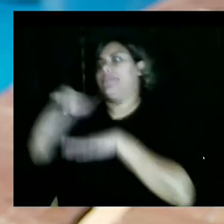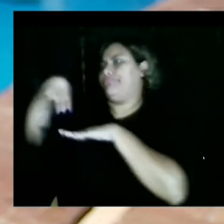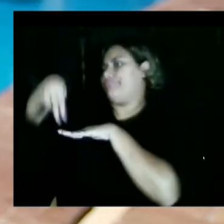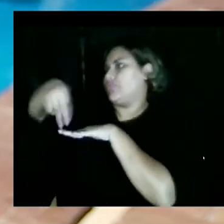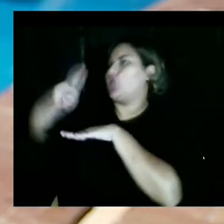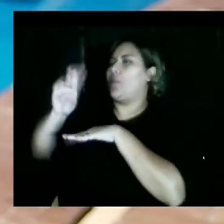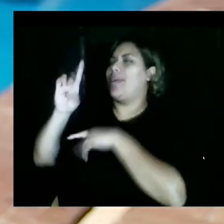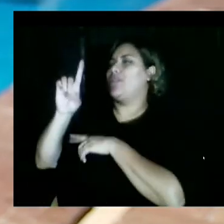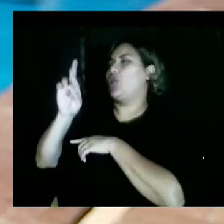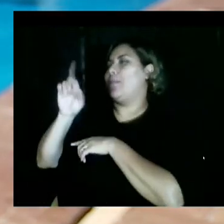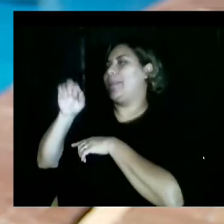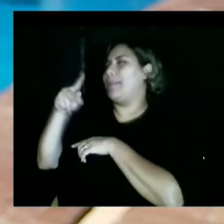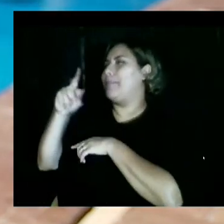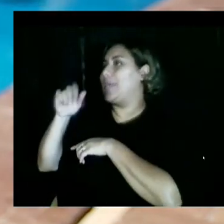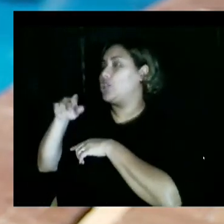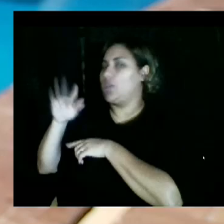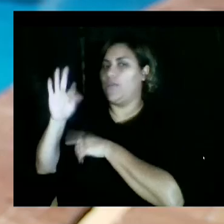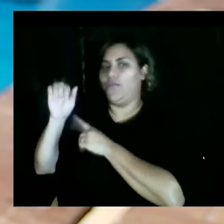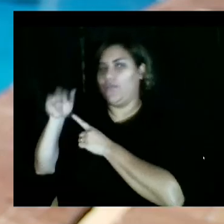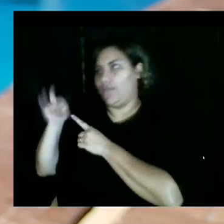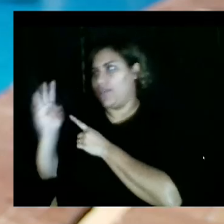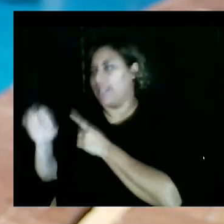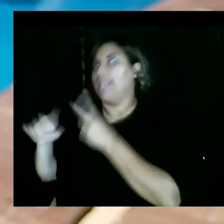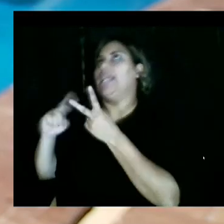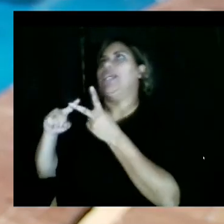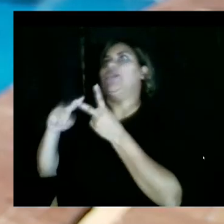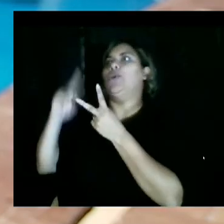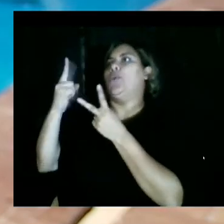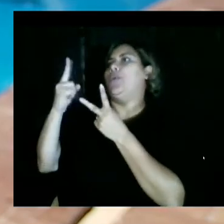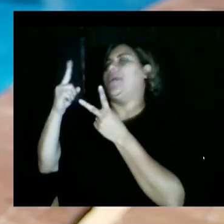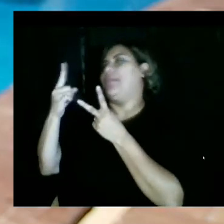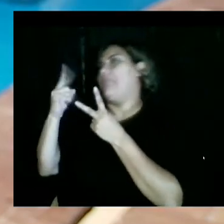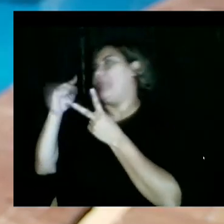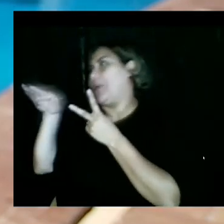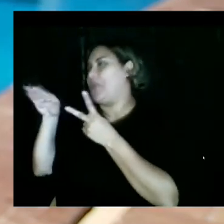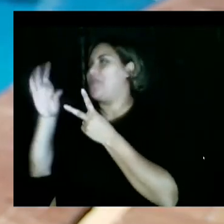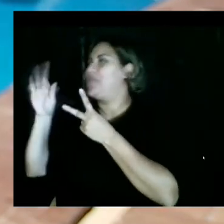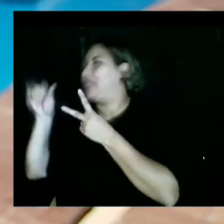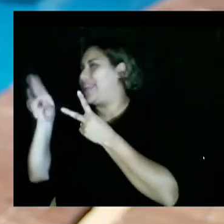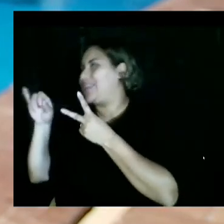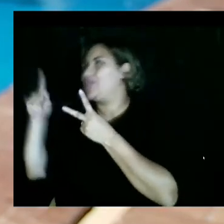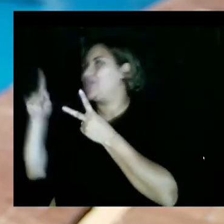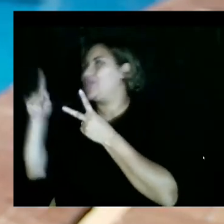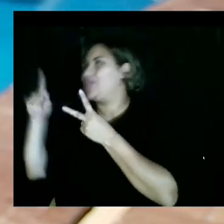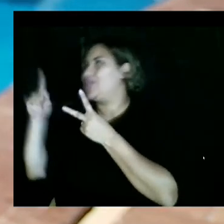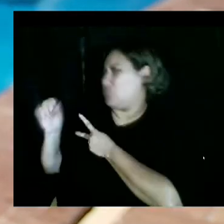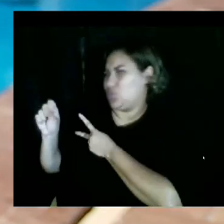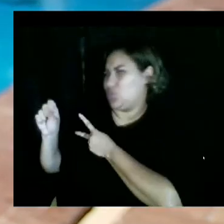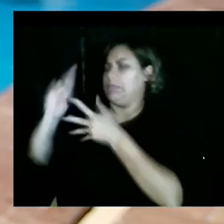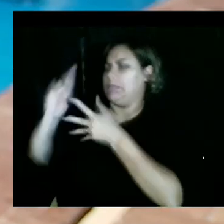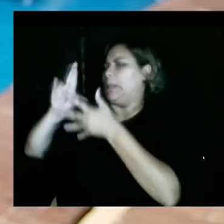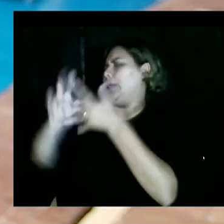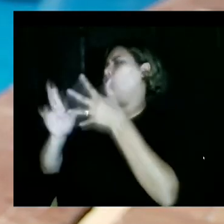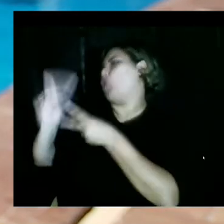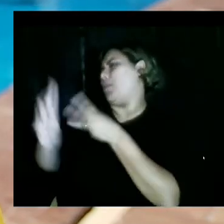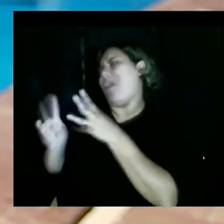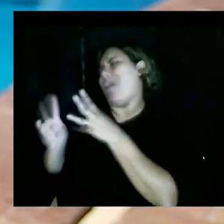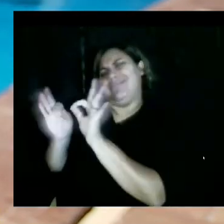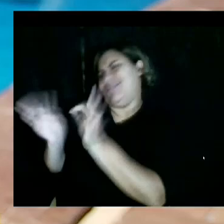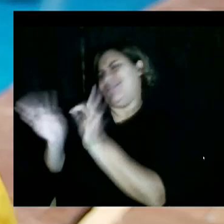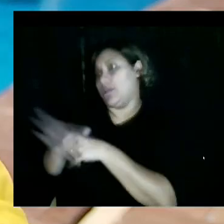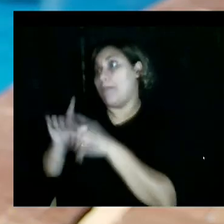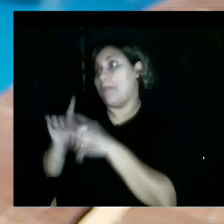costa, é 1,5 de frente com 1,5 parafuso. São saltos simples, né? Porém, na maioria dos saltos hoje